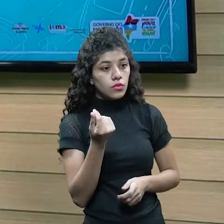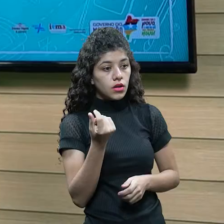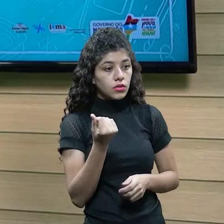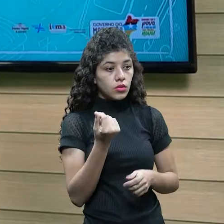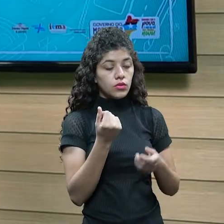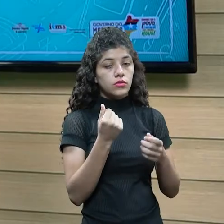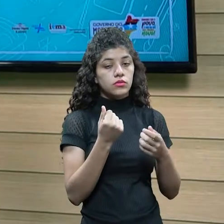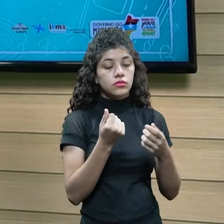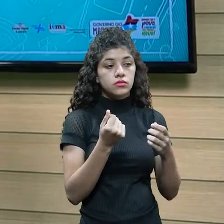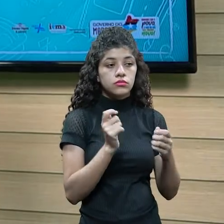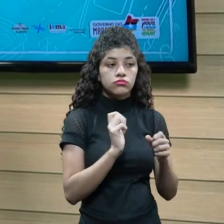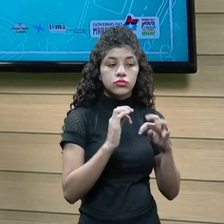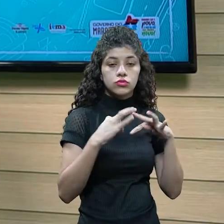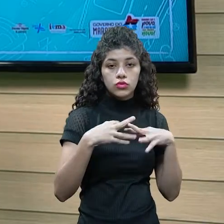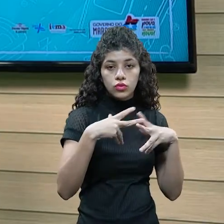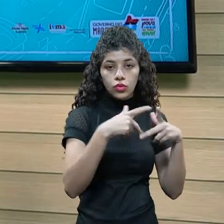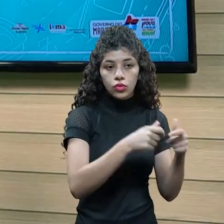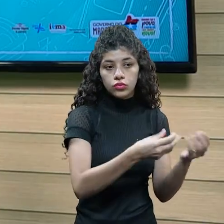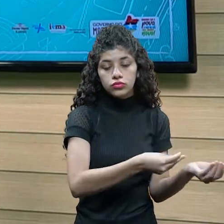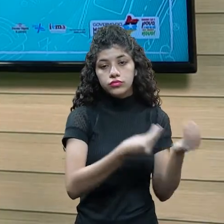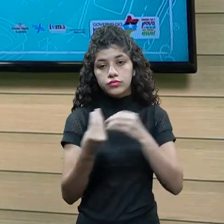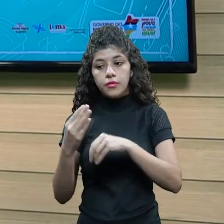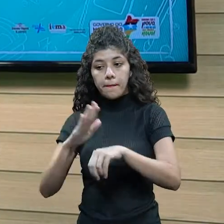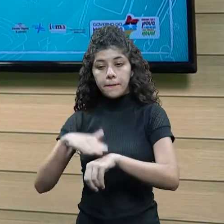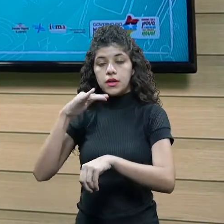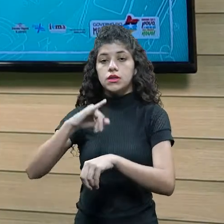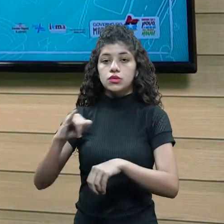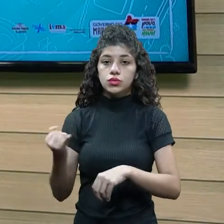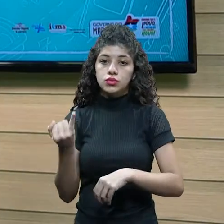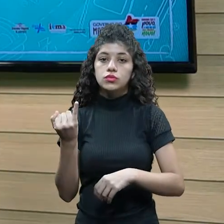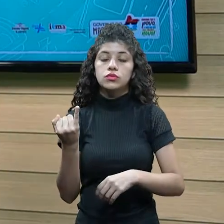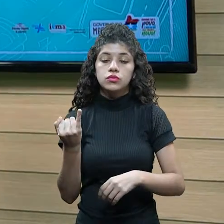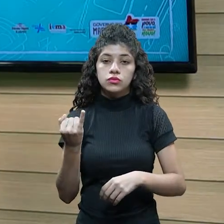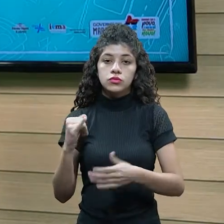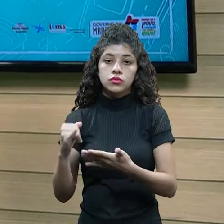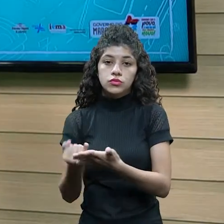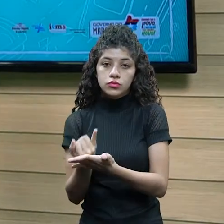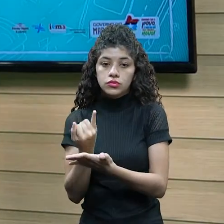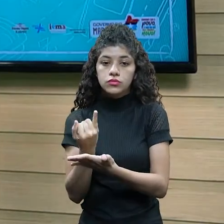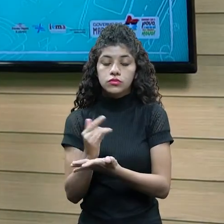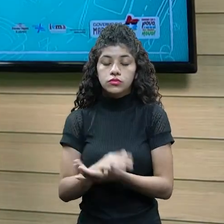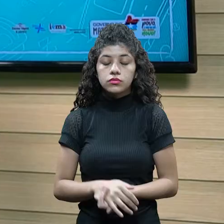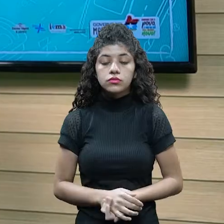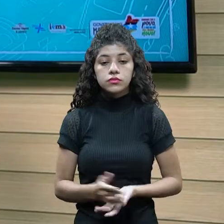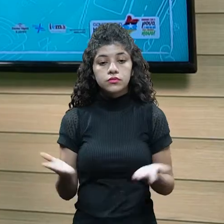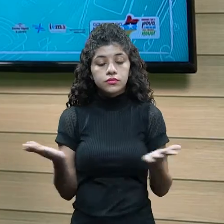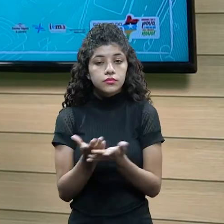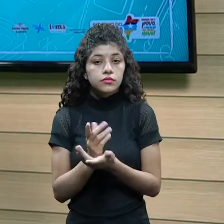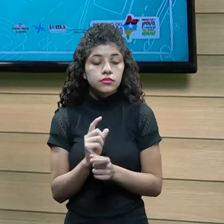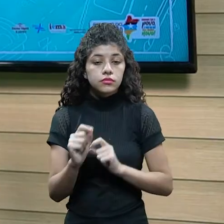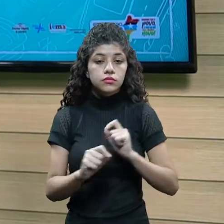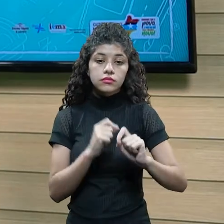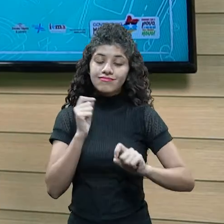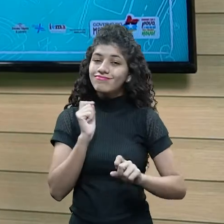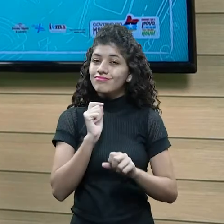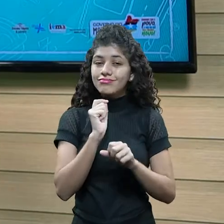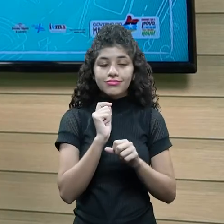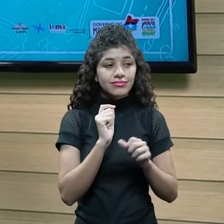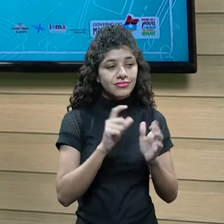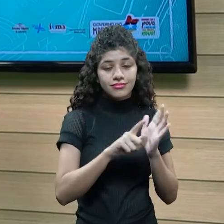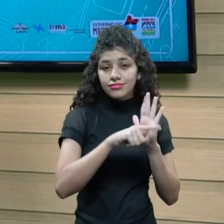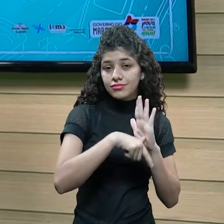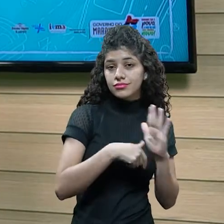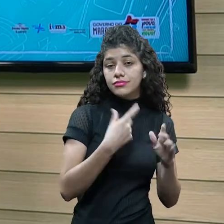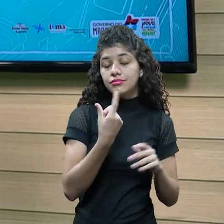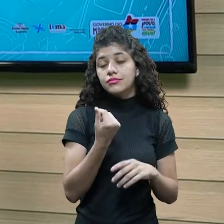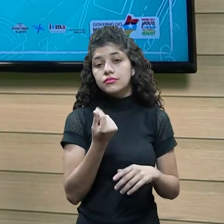juros. Então os juros é tudo isso que paga a mais. Hoje qual é o grande desafio das pessoas? Não atrasarem suas contas. Hoje,